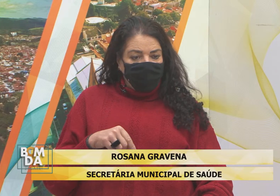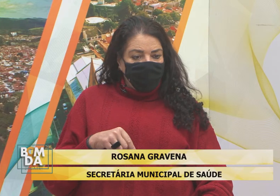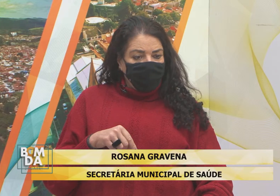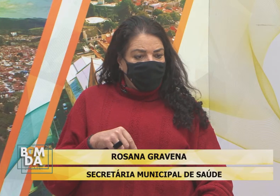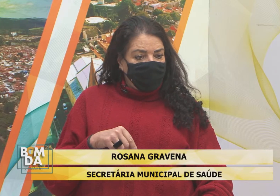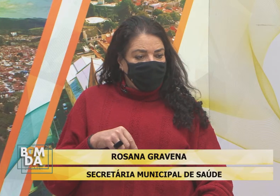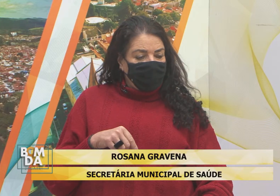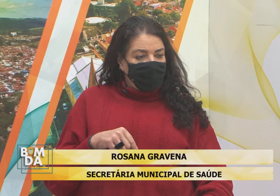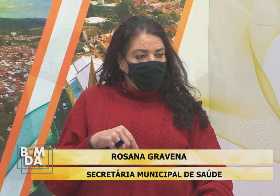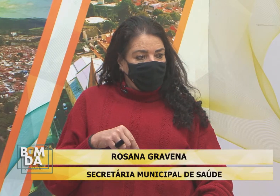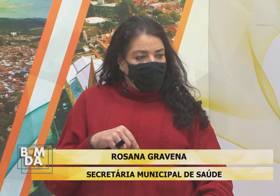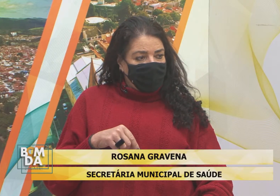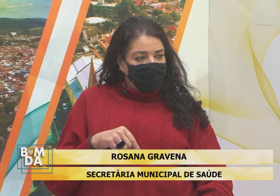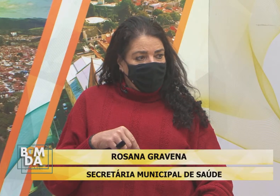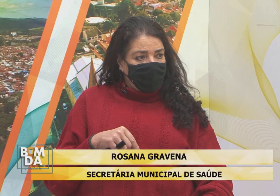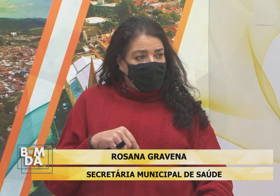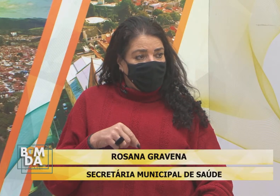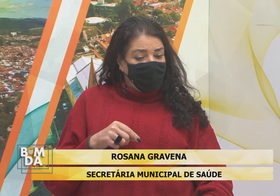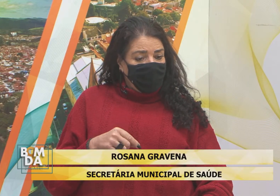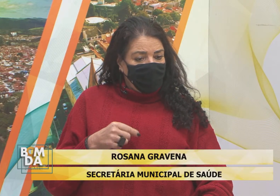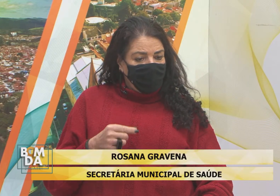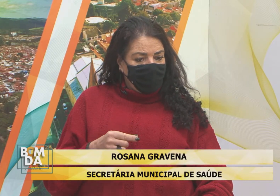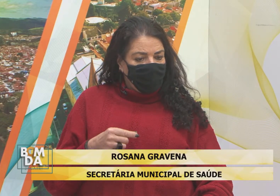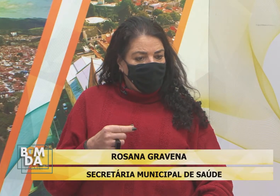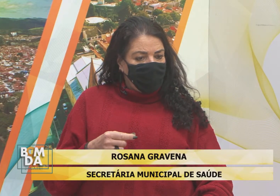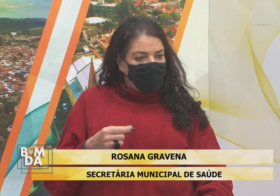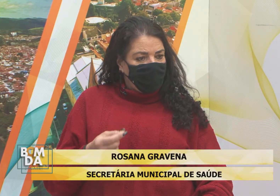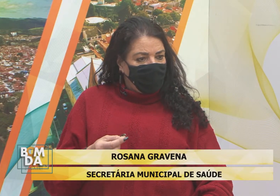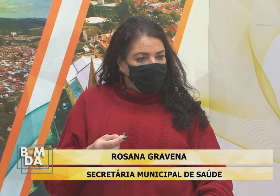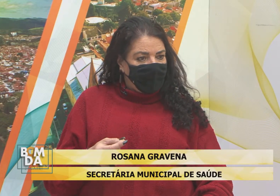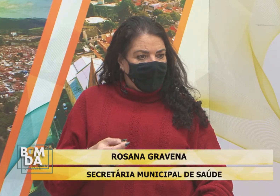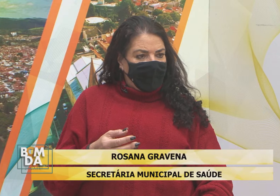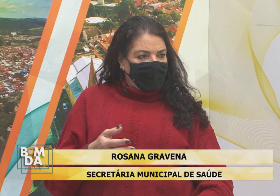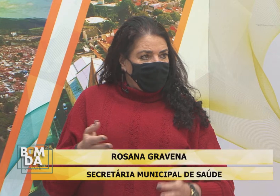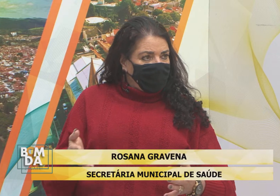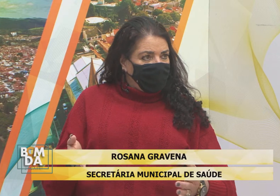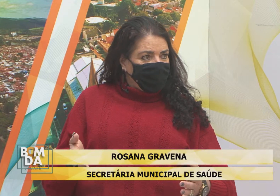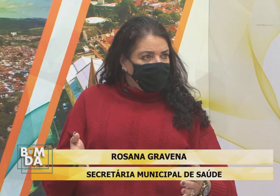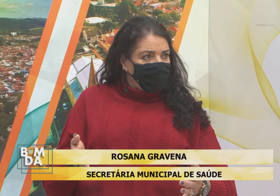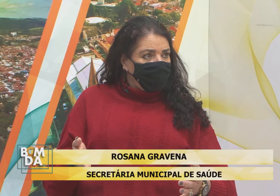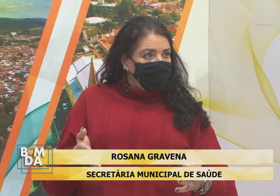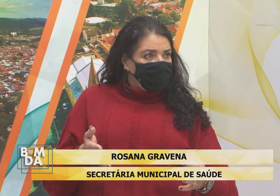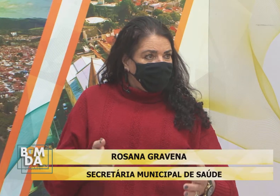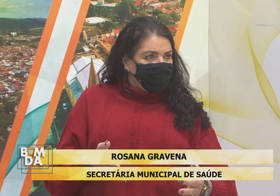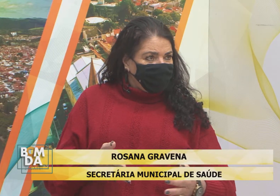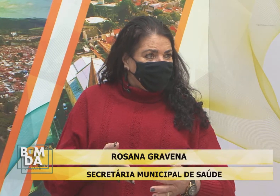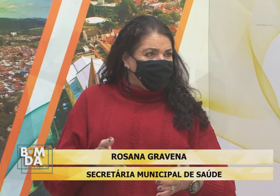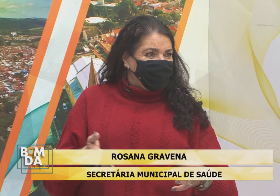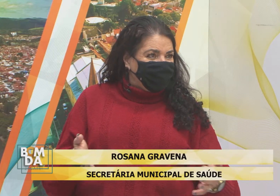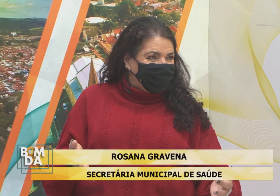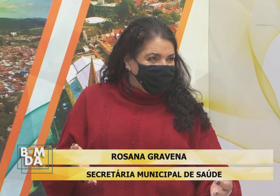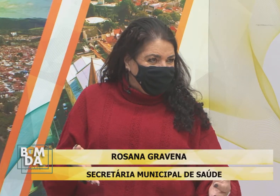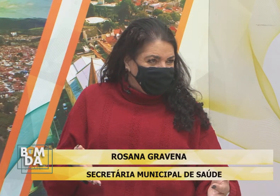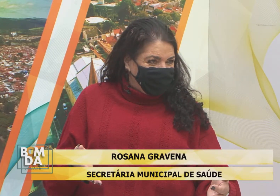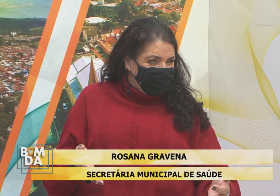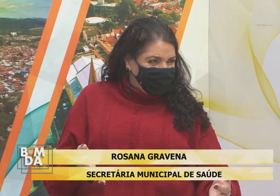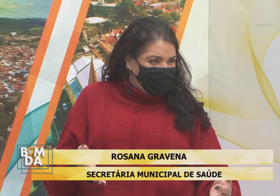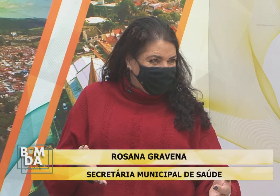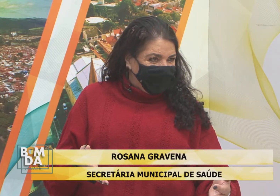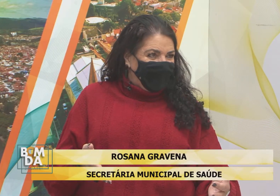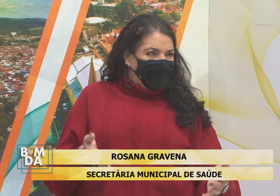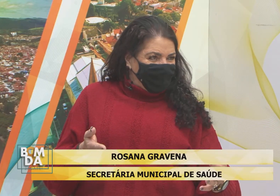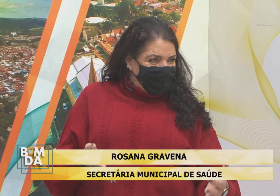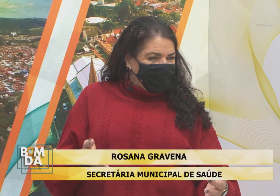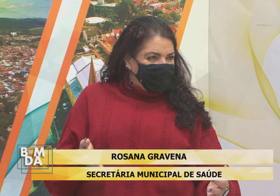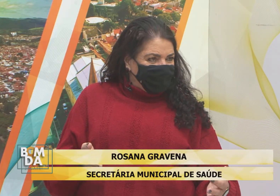mantive os funcionários da saúde assim para diminuir o número de pessoas que se afastem, porque nós precisamos atender a